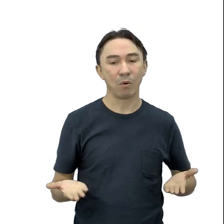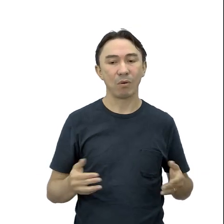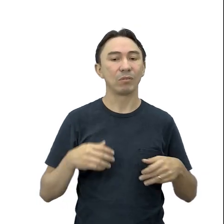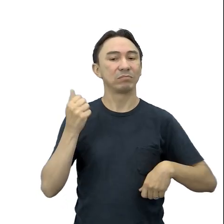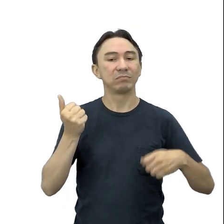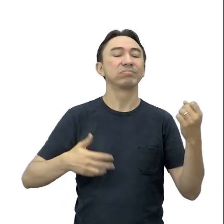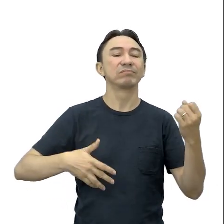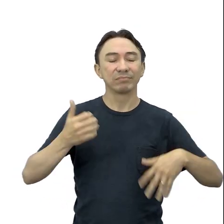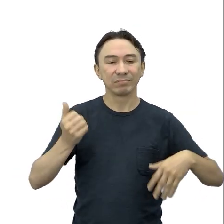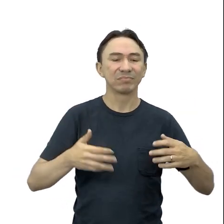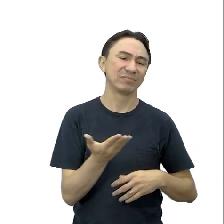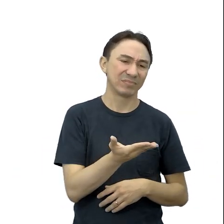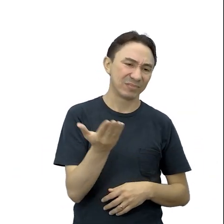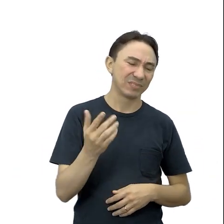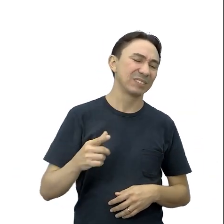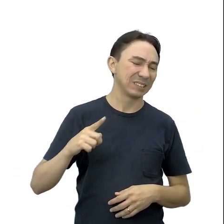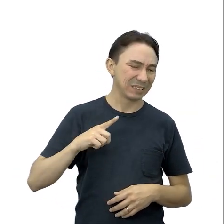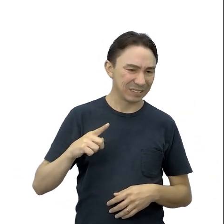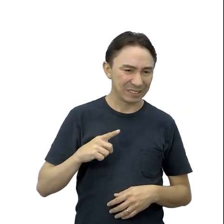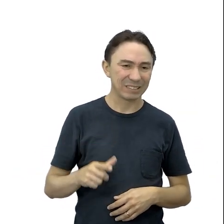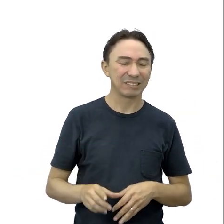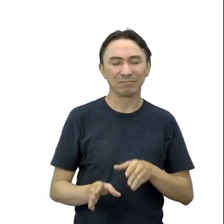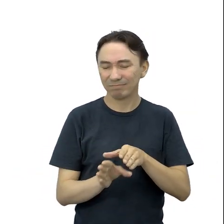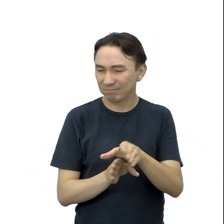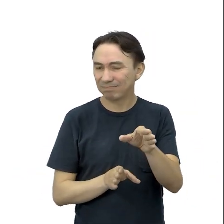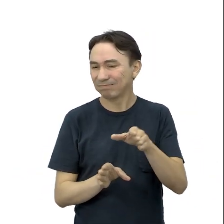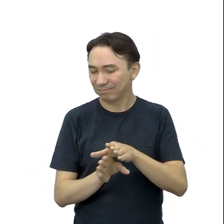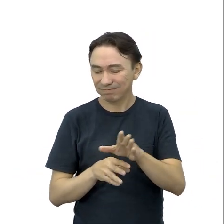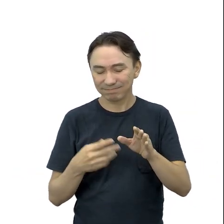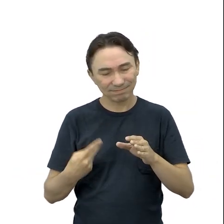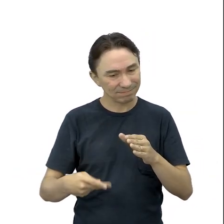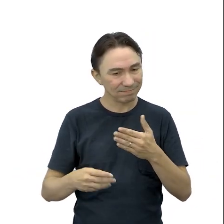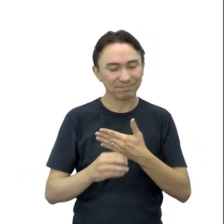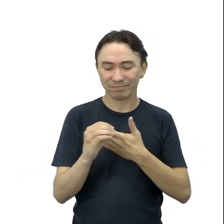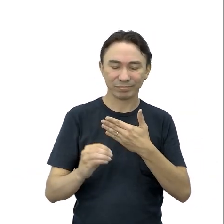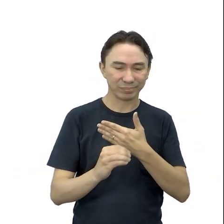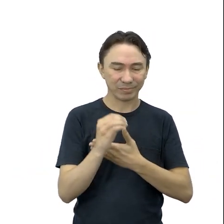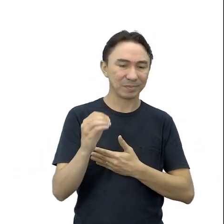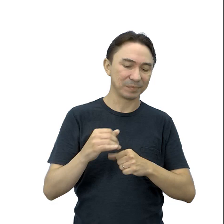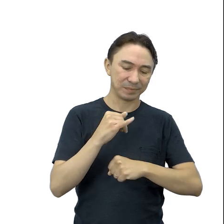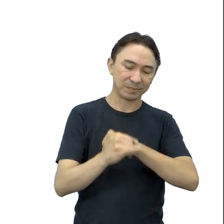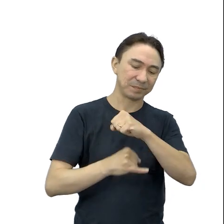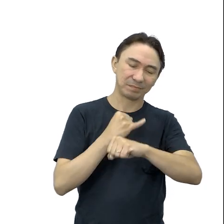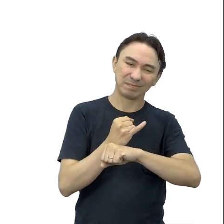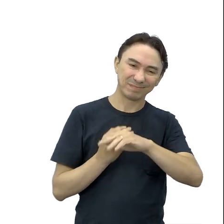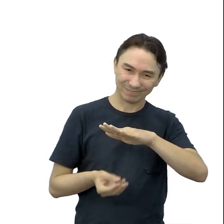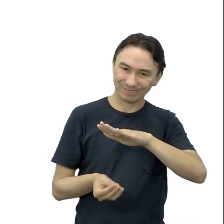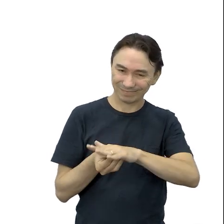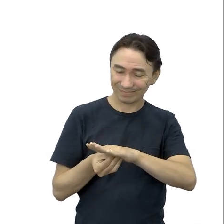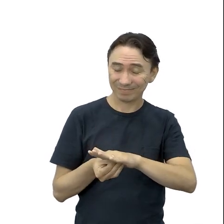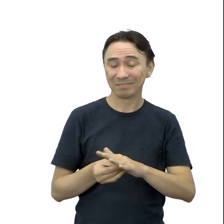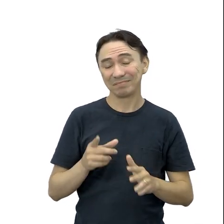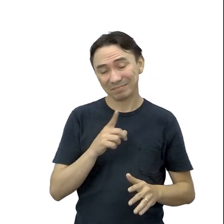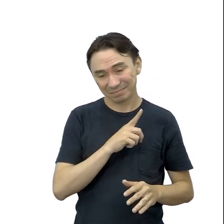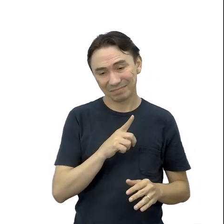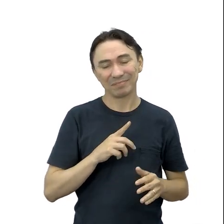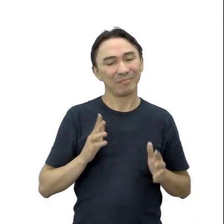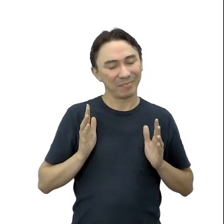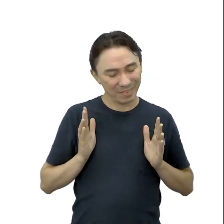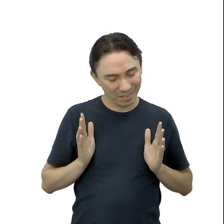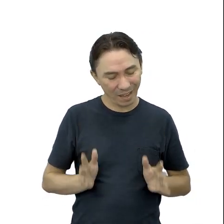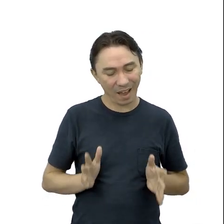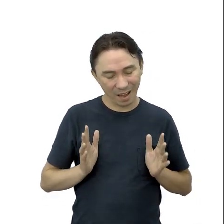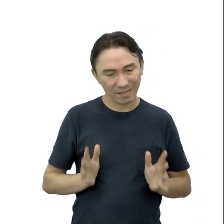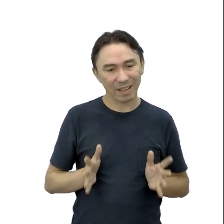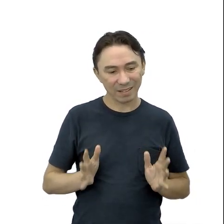várias orientações dentro do centro de mídias, né, do repositório. Vocês têm várias orientações já sobre